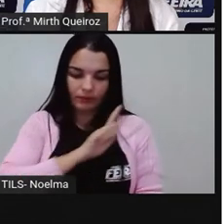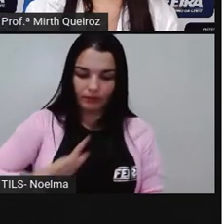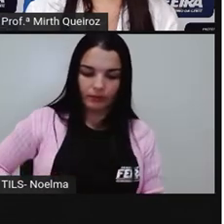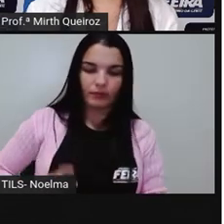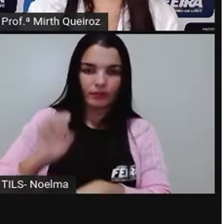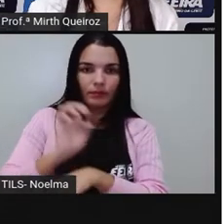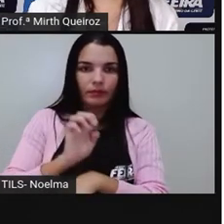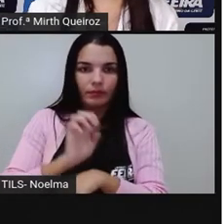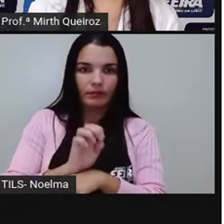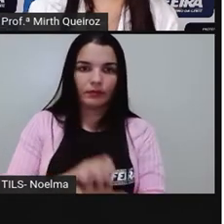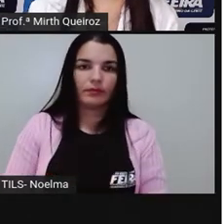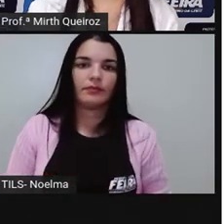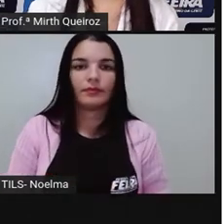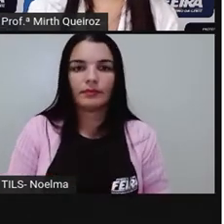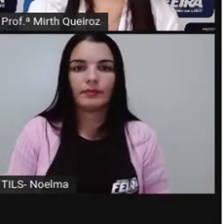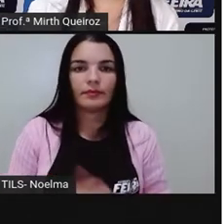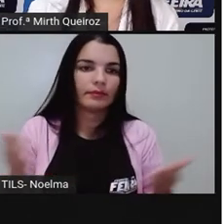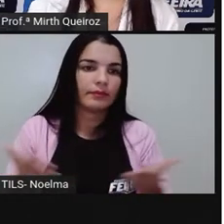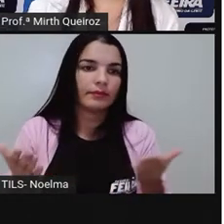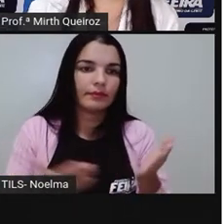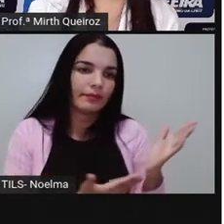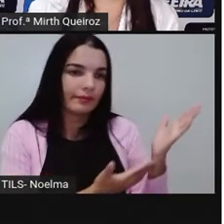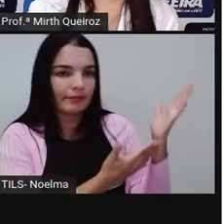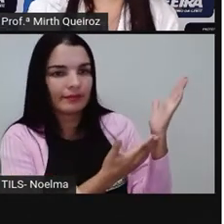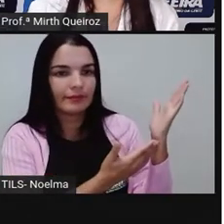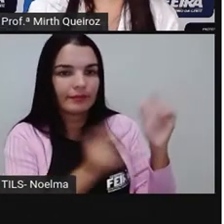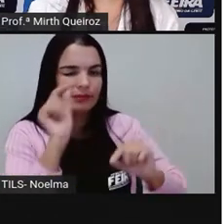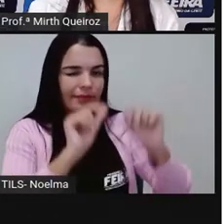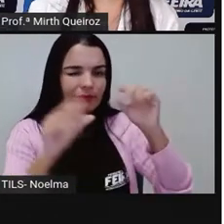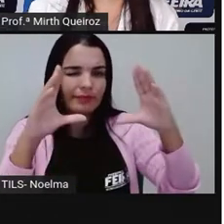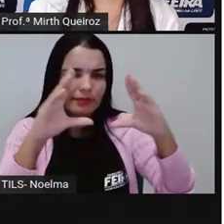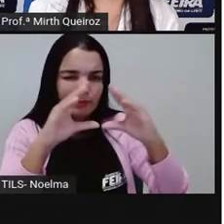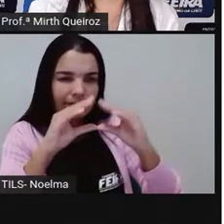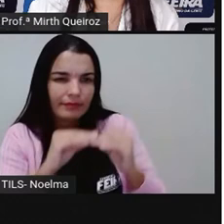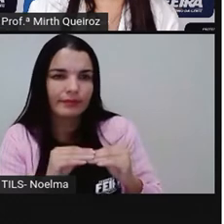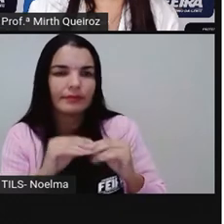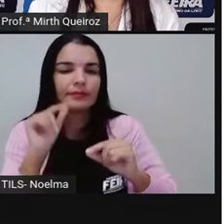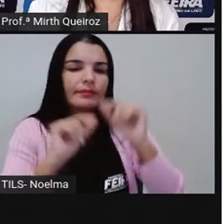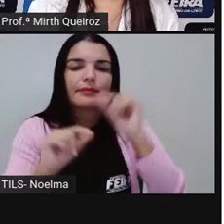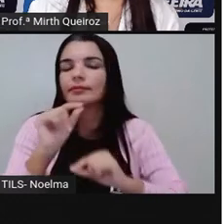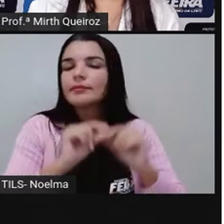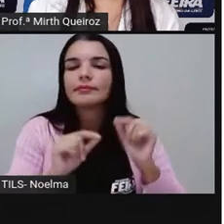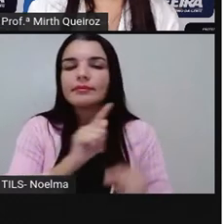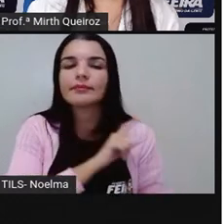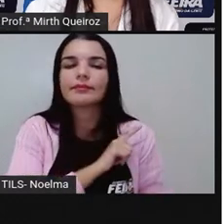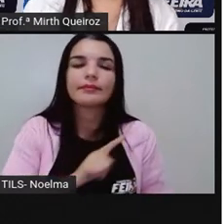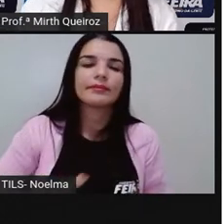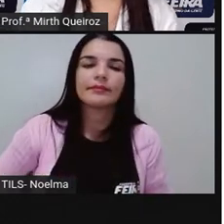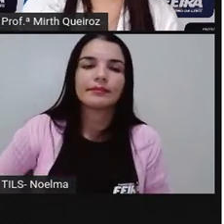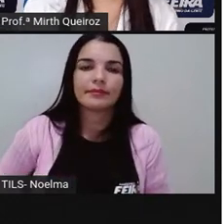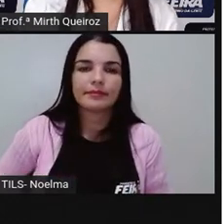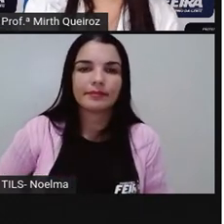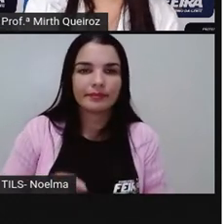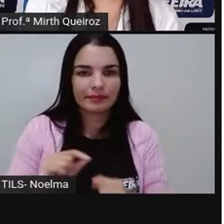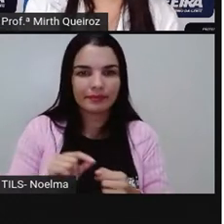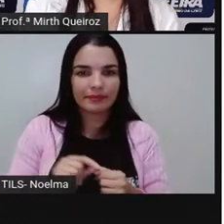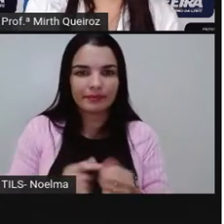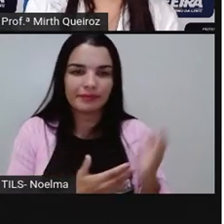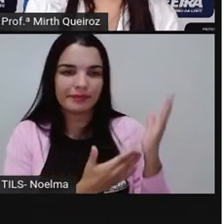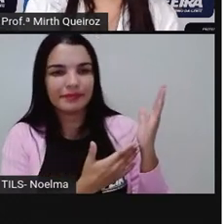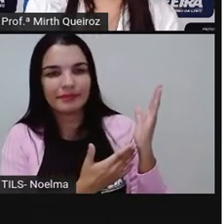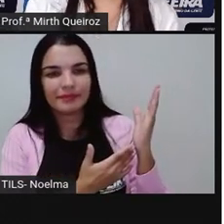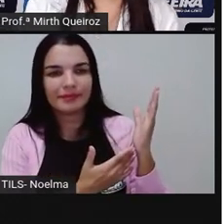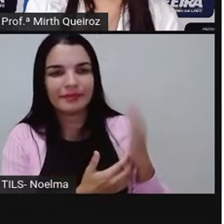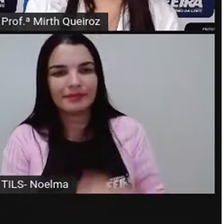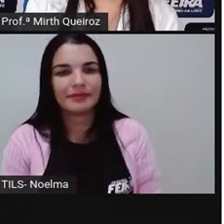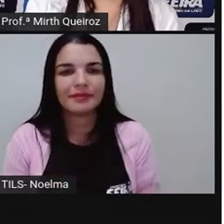certo? E aí, a gente vai ver aqui um breve resuminho sobre o que que faz o governador.